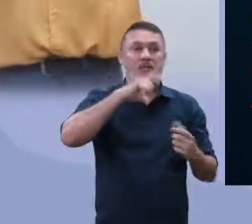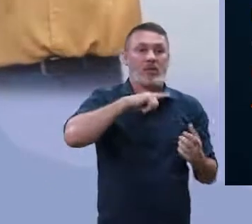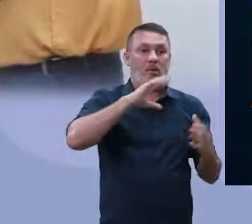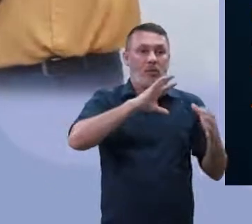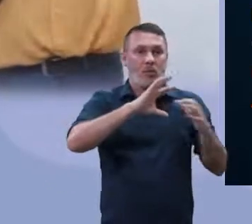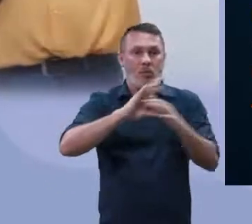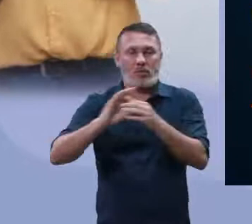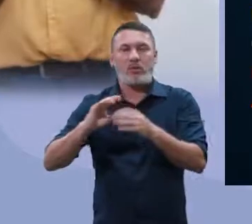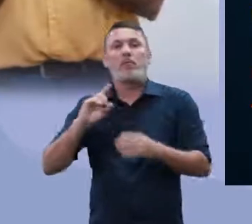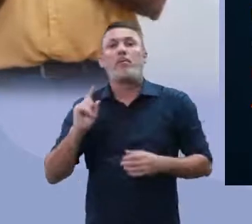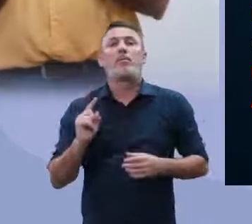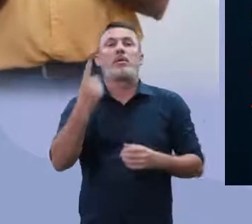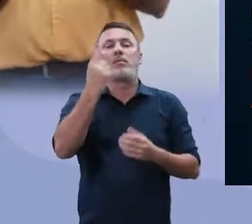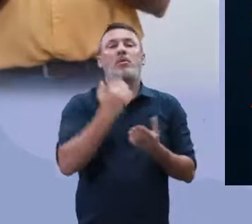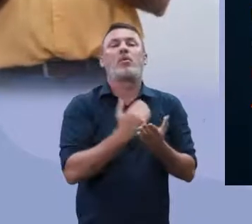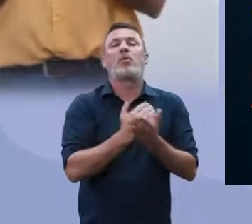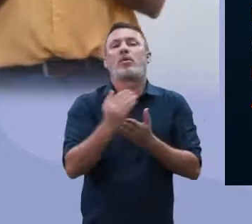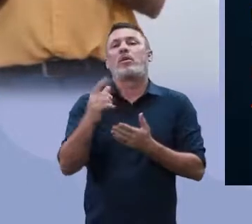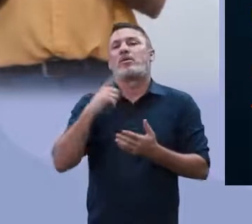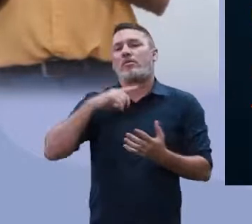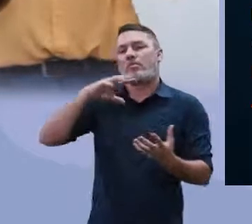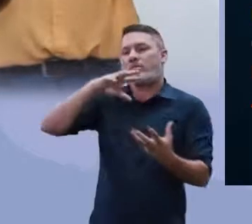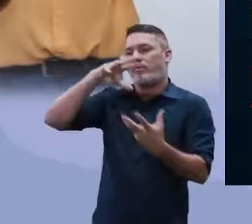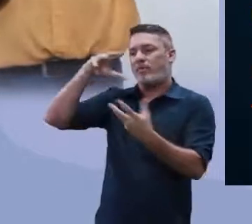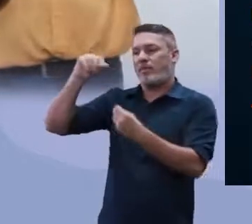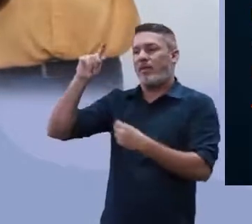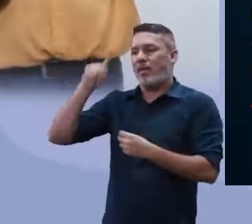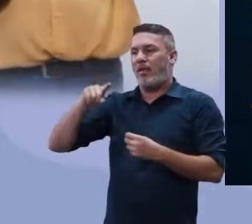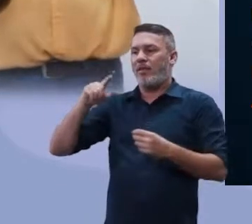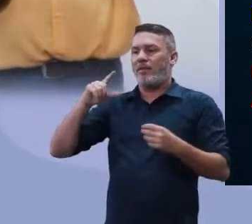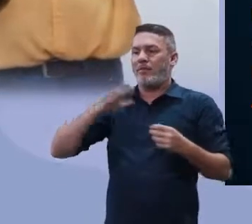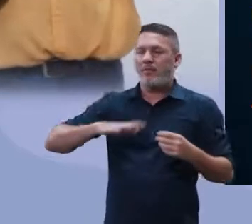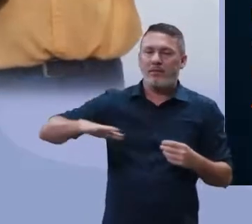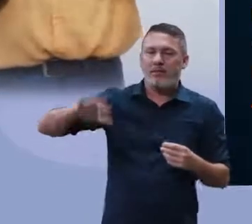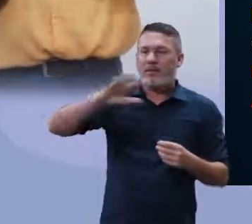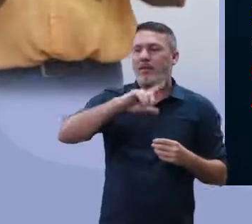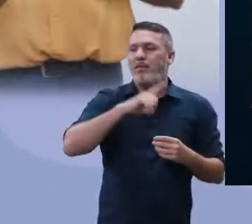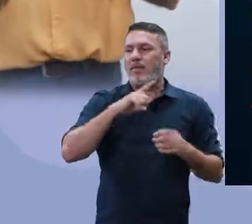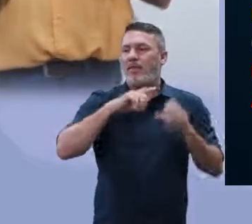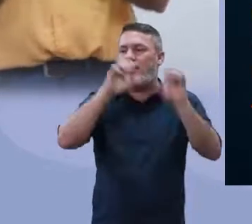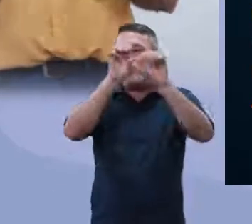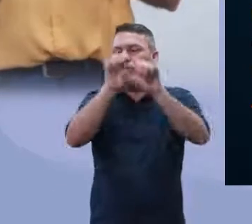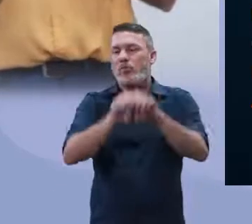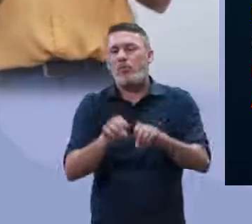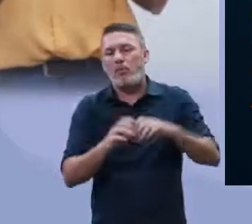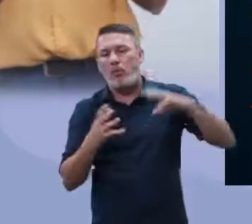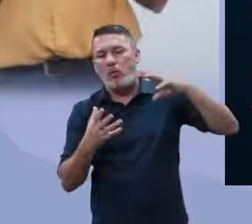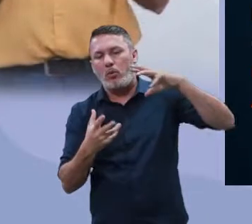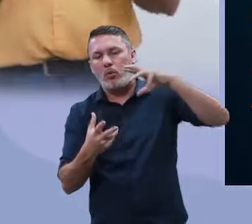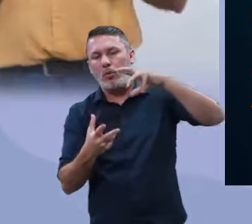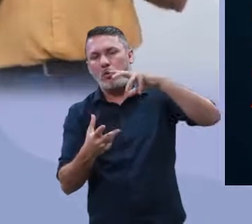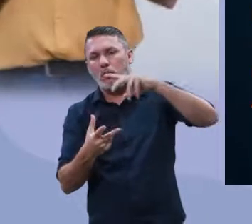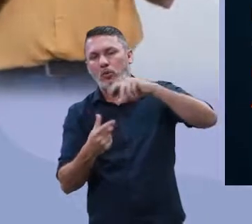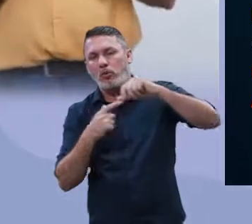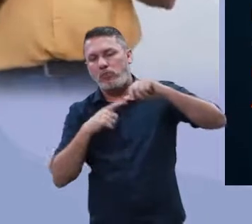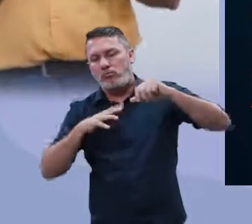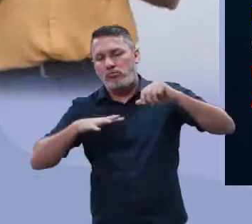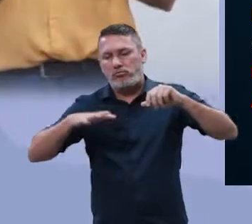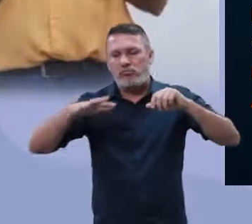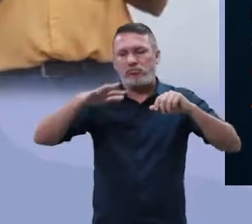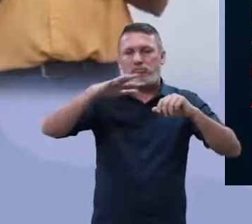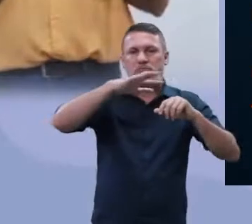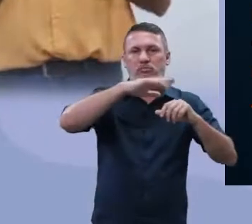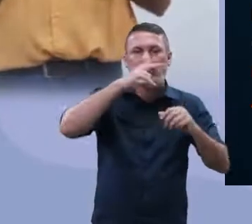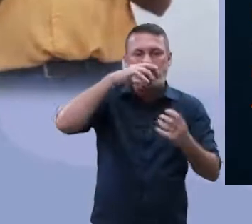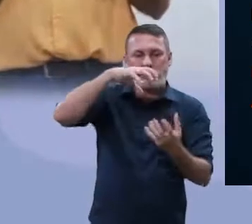contexto, primeiro surge a litosfera, depois que a litosfera se estrutura, nós vamos ter aí a movimentação do manto no entorno